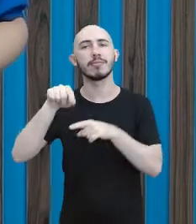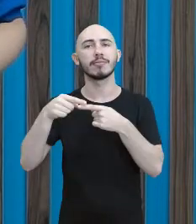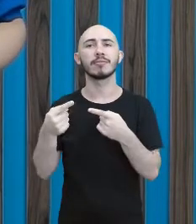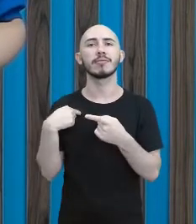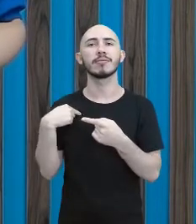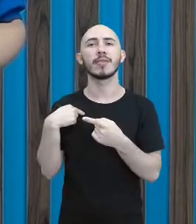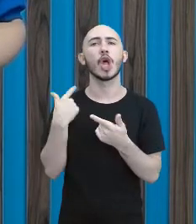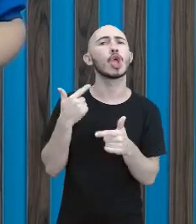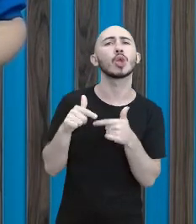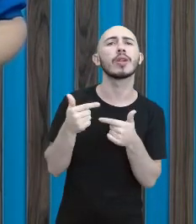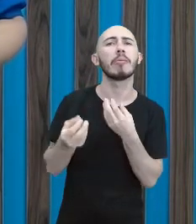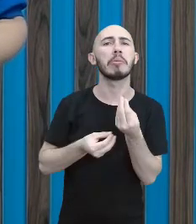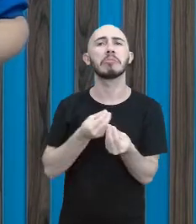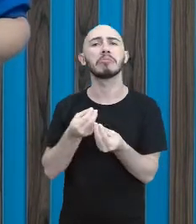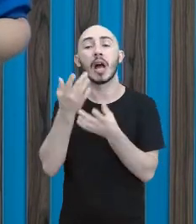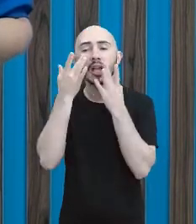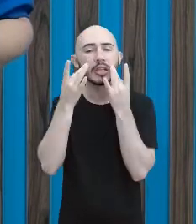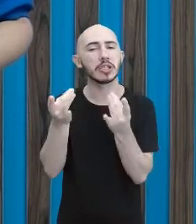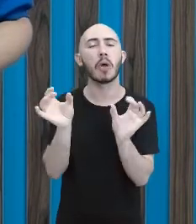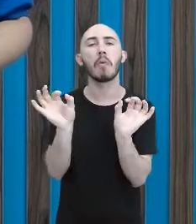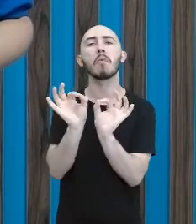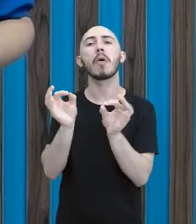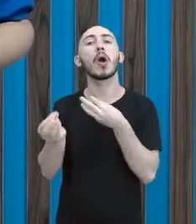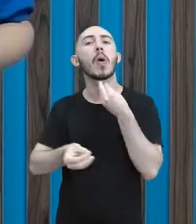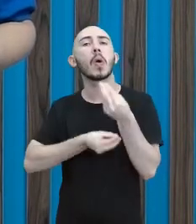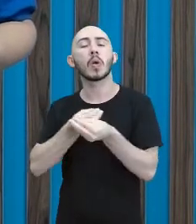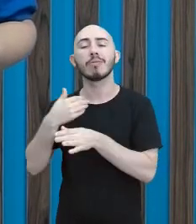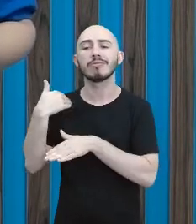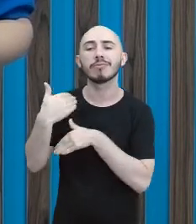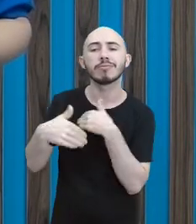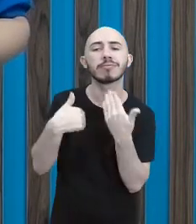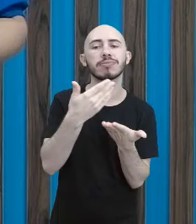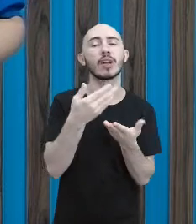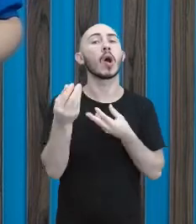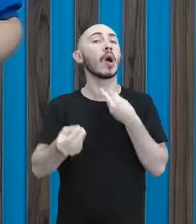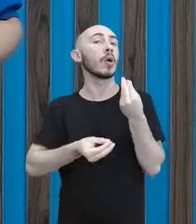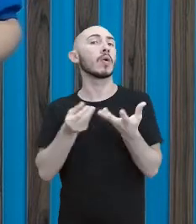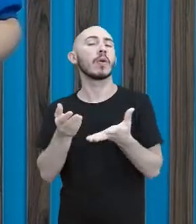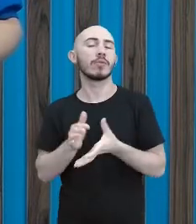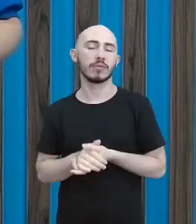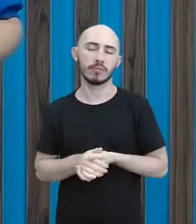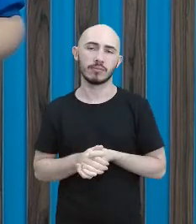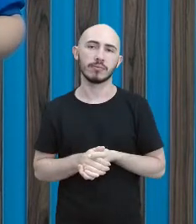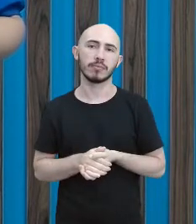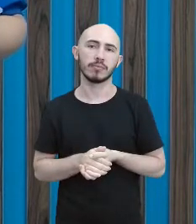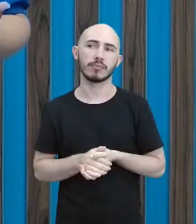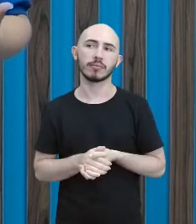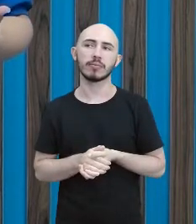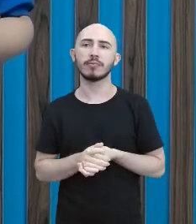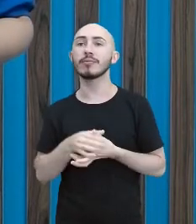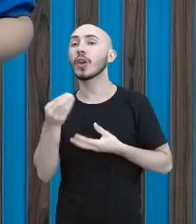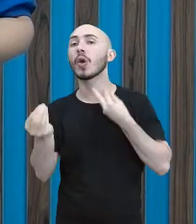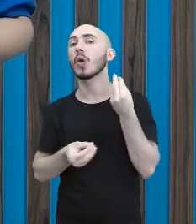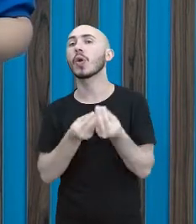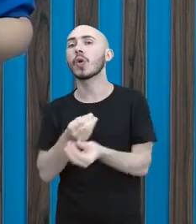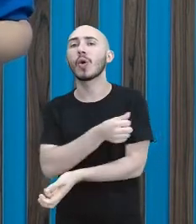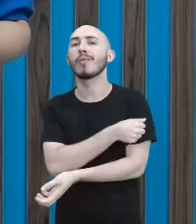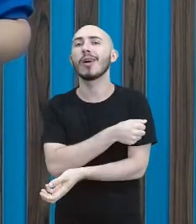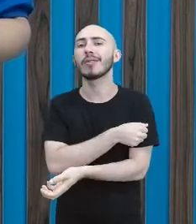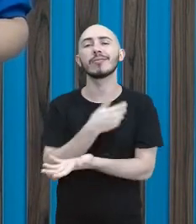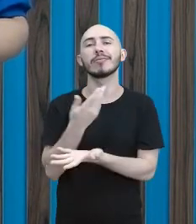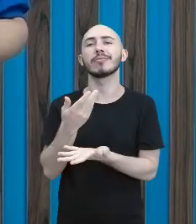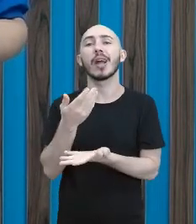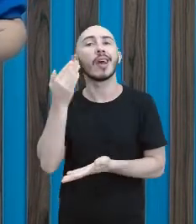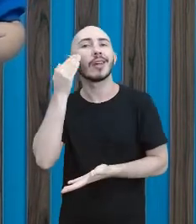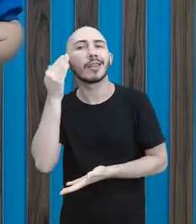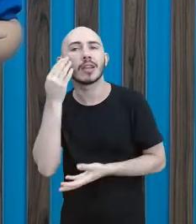é trabalhado. Então, como é que ele vai se aprimorar naquilo? Ou como é que ele vai encarar aquilo?